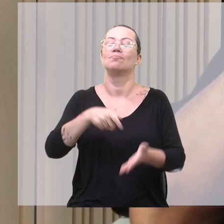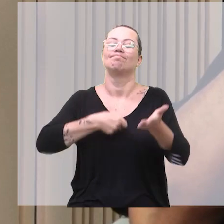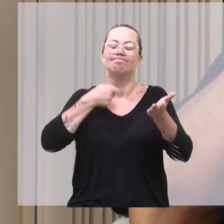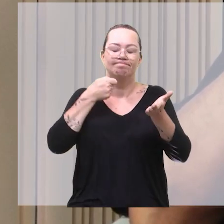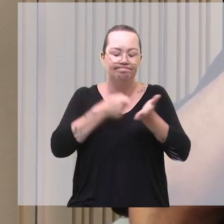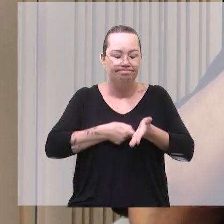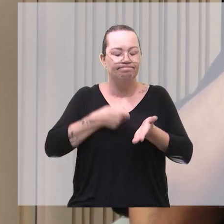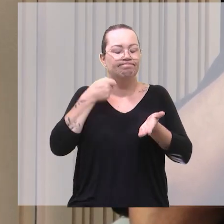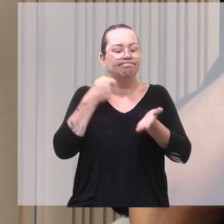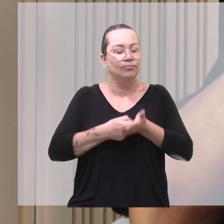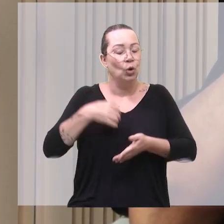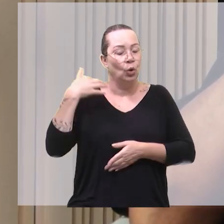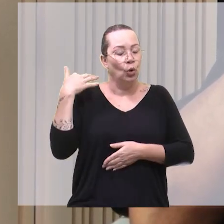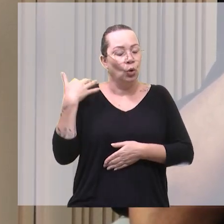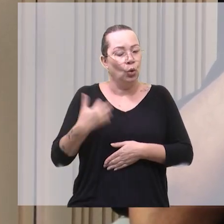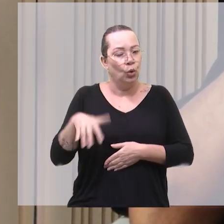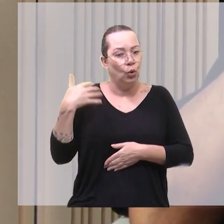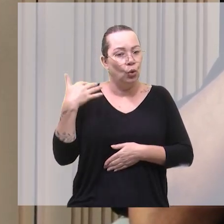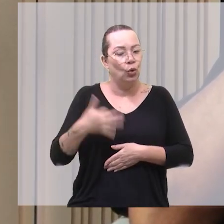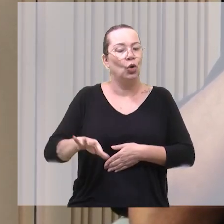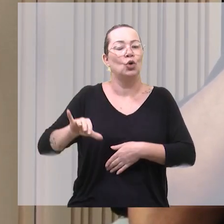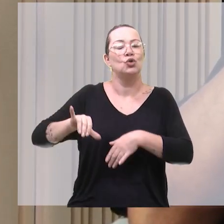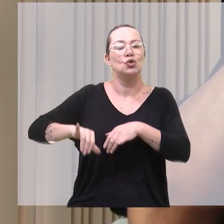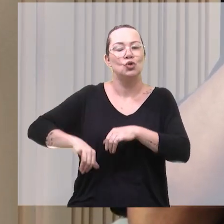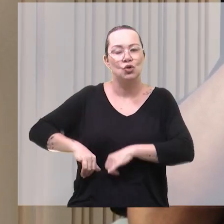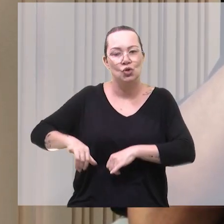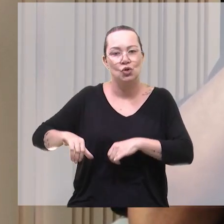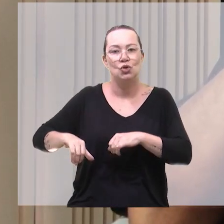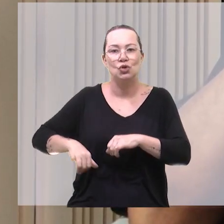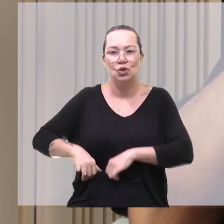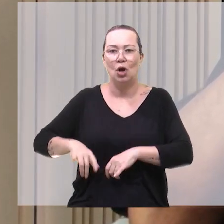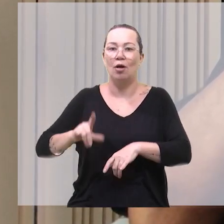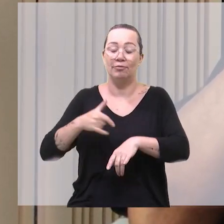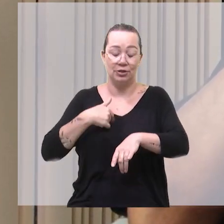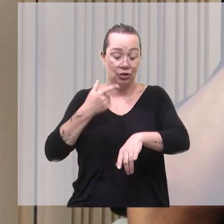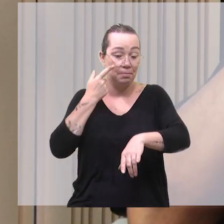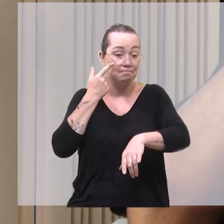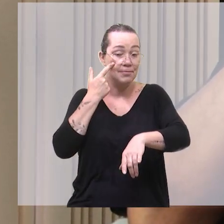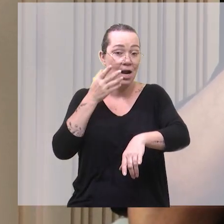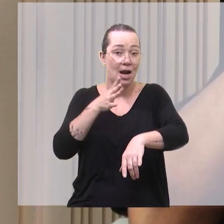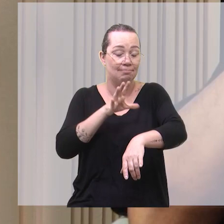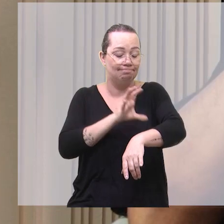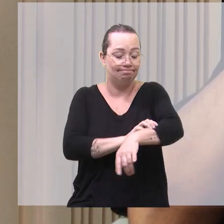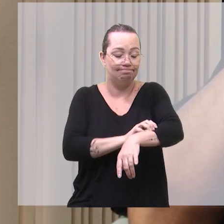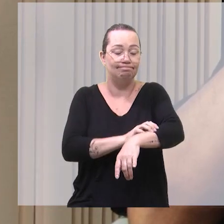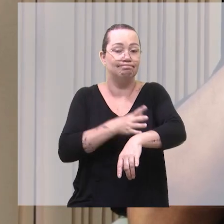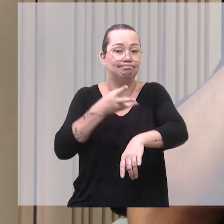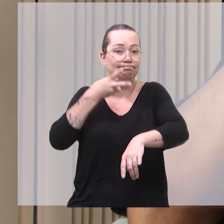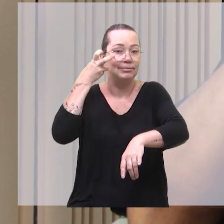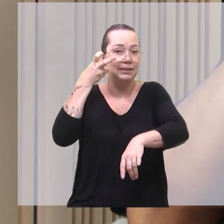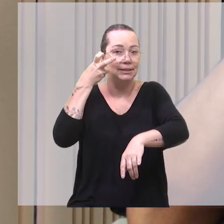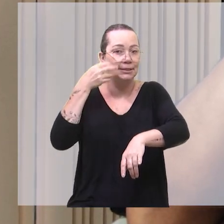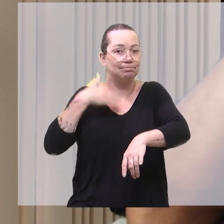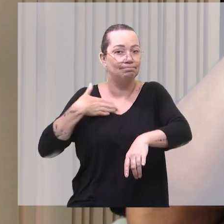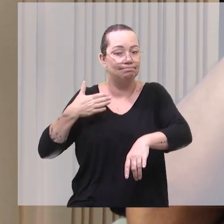luta árdua, sofrida. A gente sofre ela, a gente passa isso na carne. voltando ao assunto